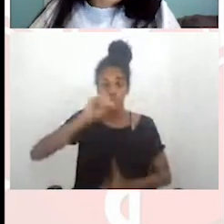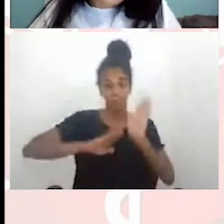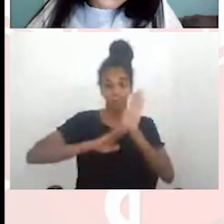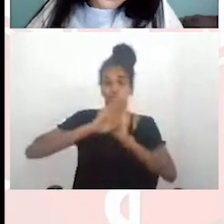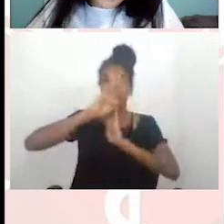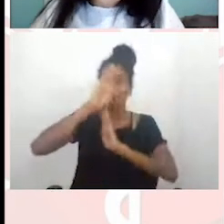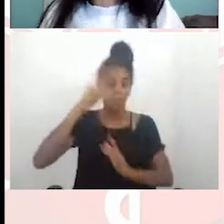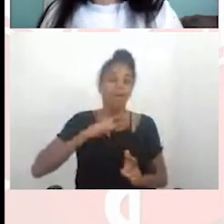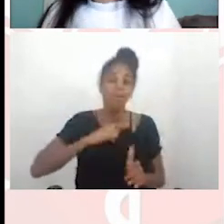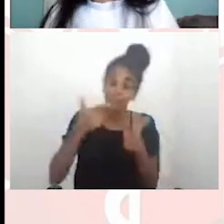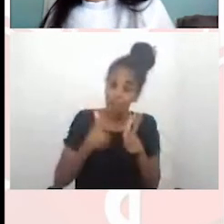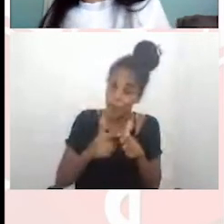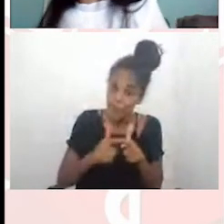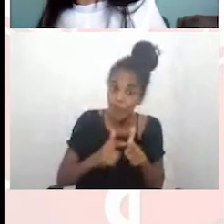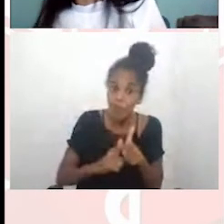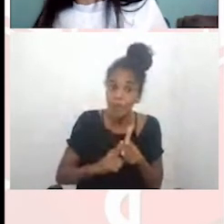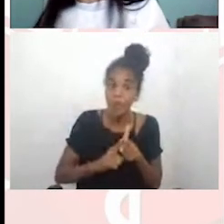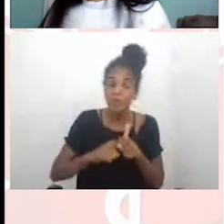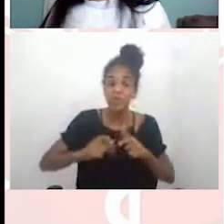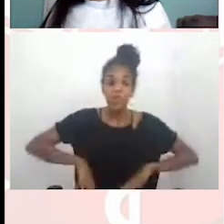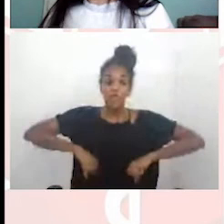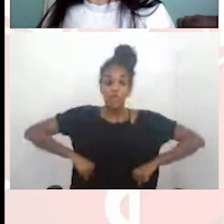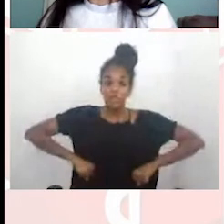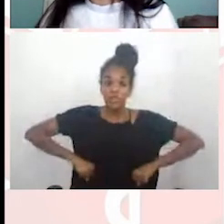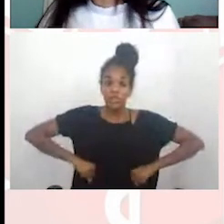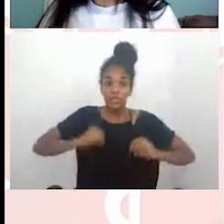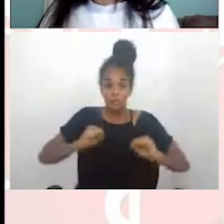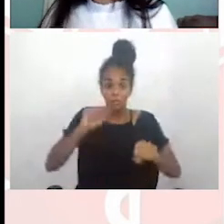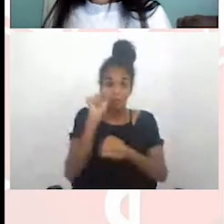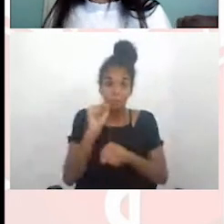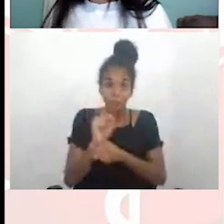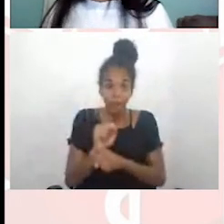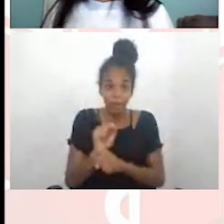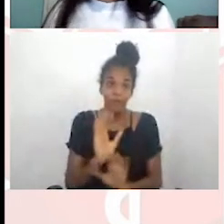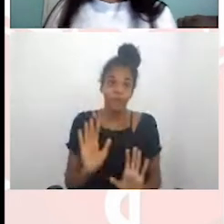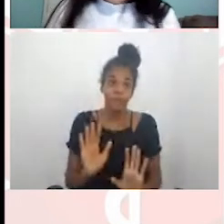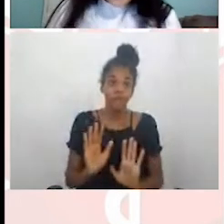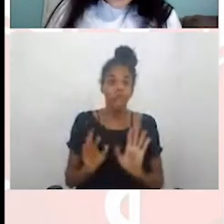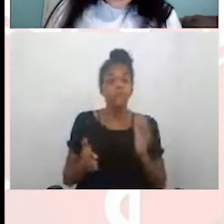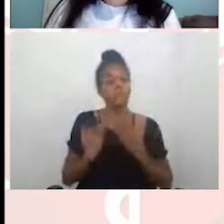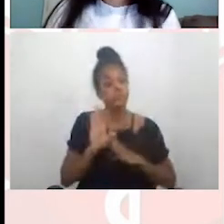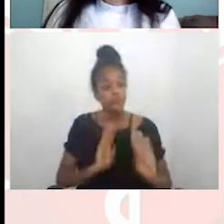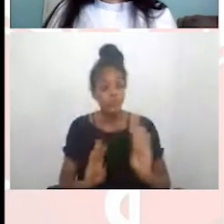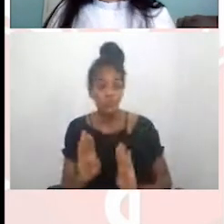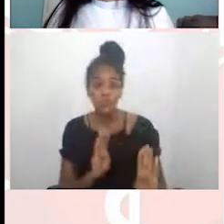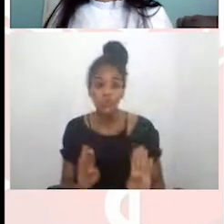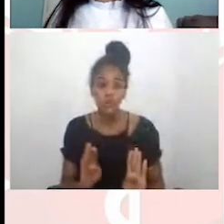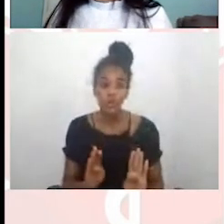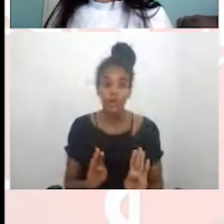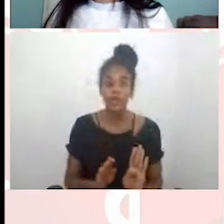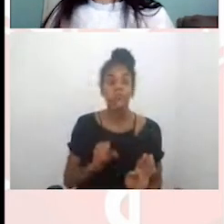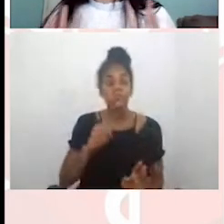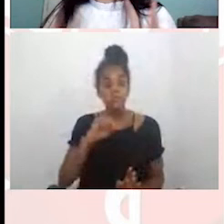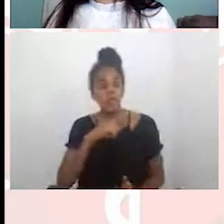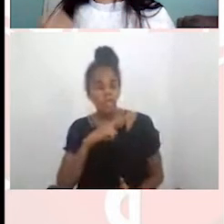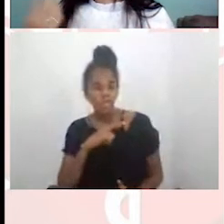não dar insuficiência renal, ou seja, fazendo o mal. Então, é aquela coisa, faz o bem, vamos fazer. A vitamina D está baixa, vamos repor na dose